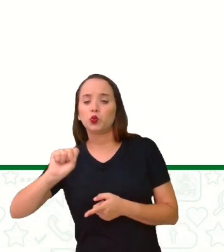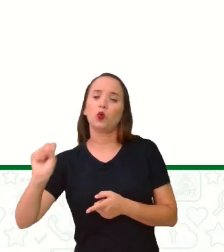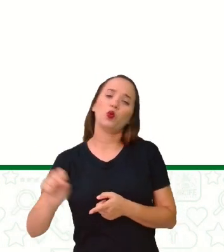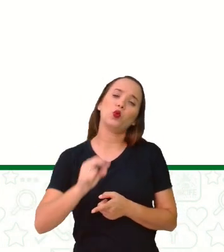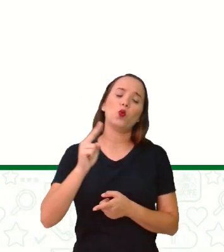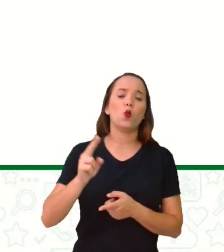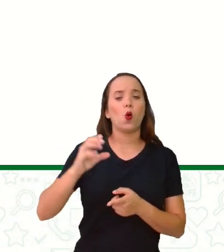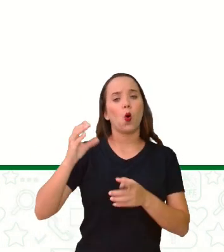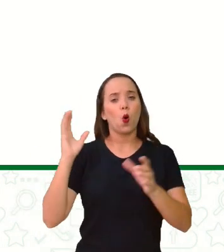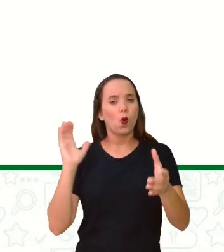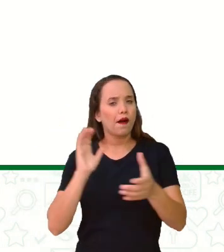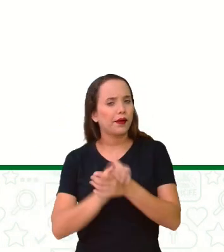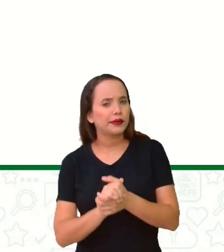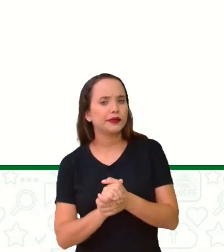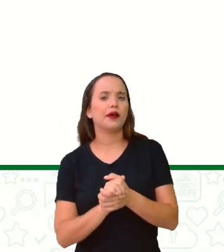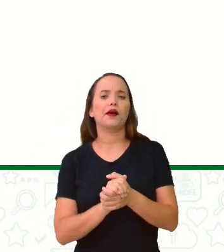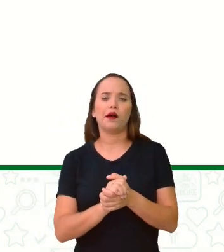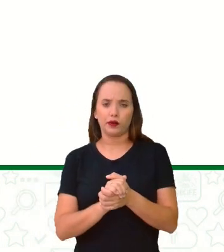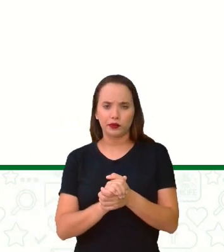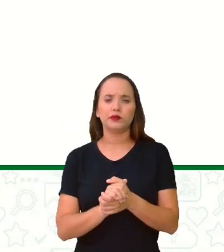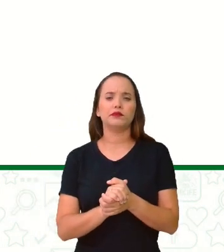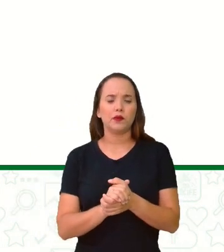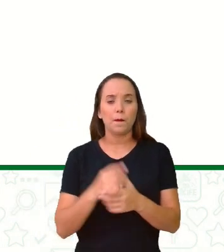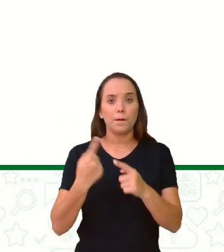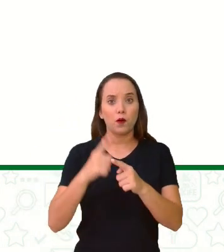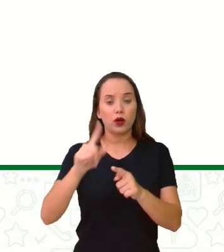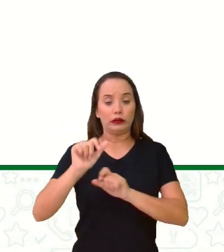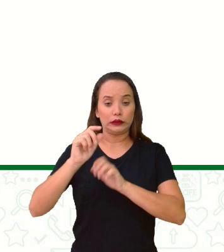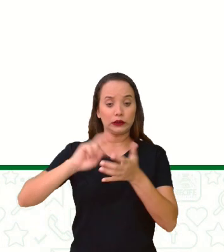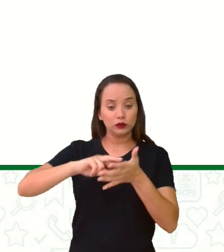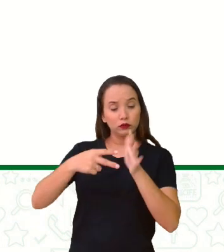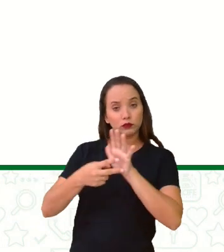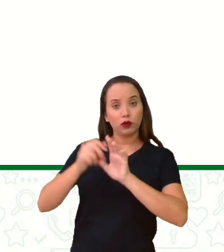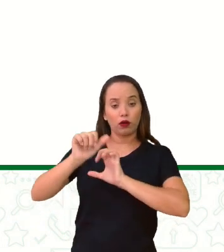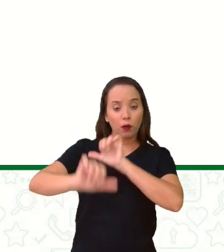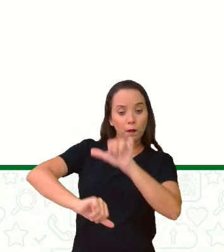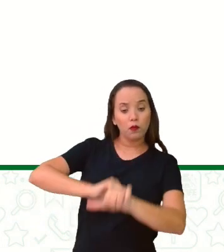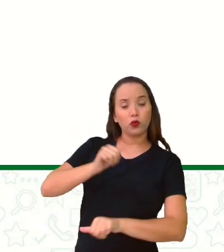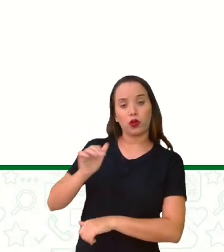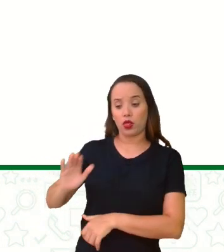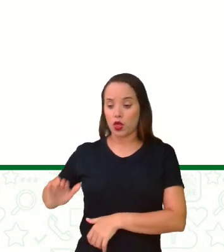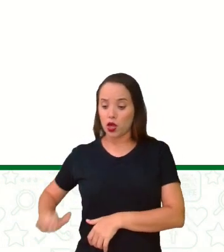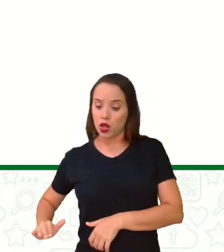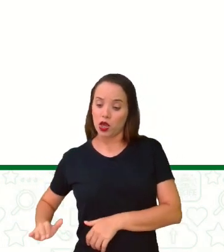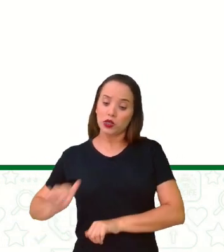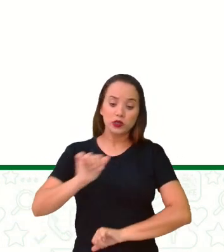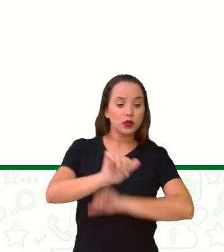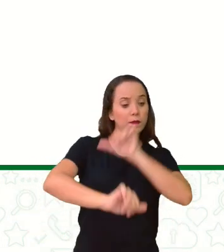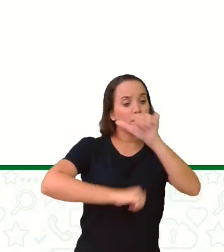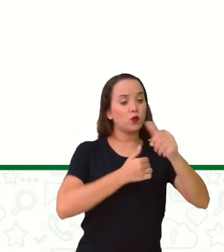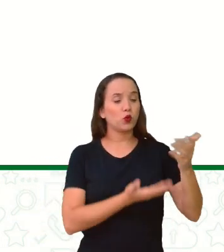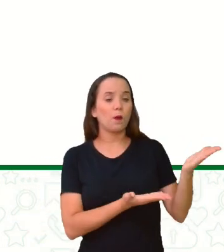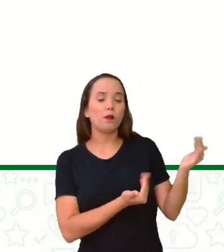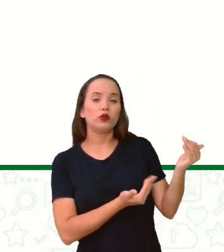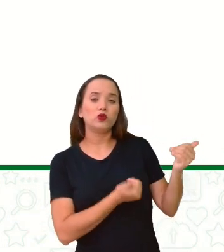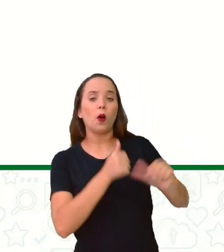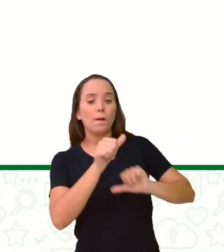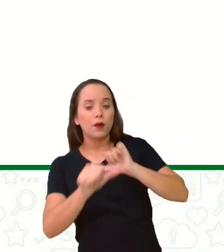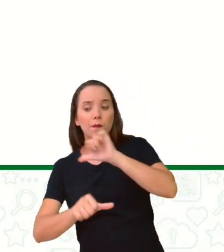você se casava, quando você deixava de ser menina para ser moça, de ser menino para ser um homem ou guerreiro. Aquele jeito